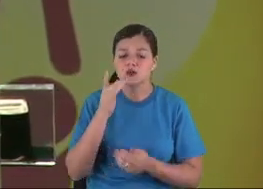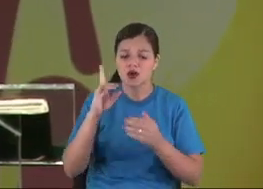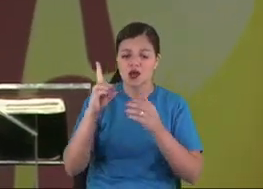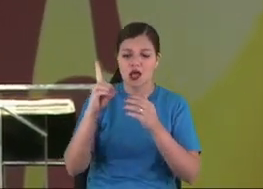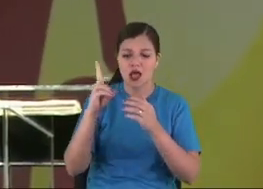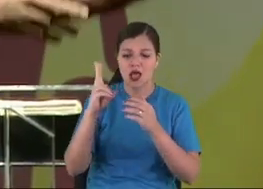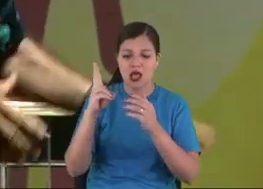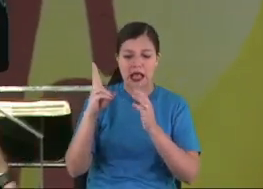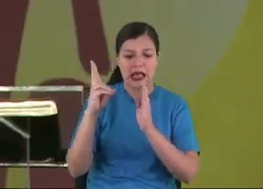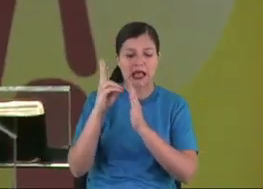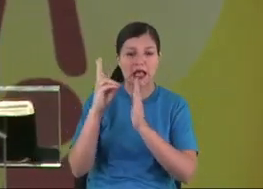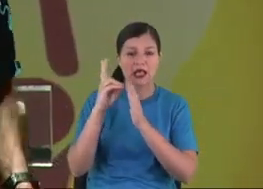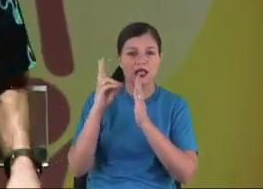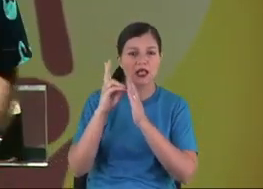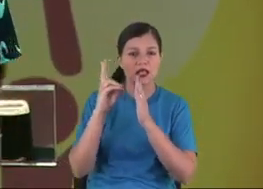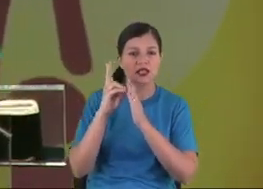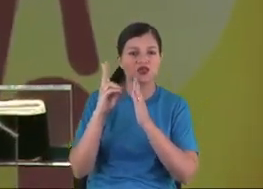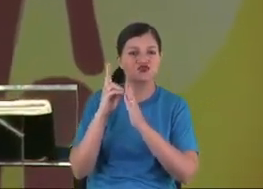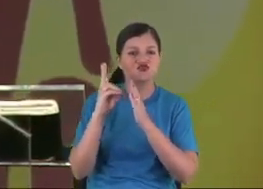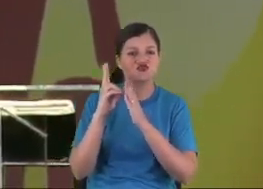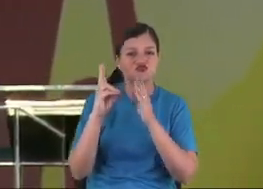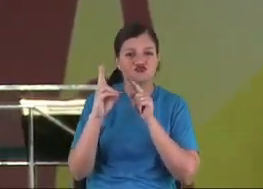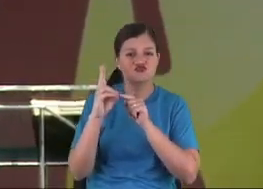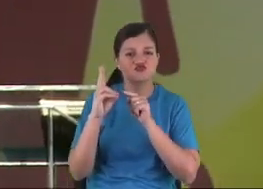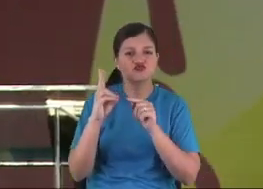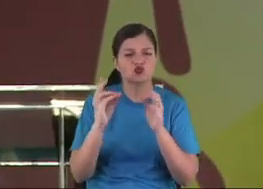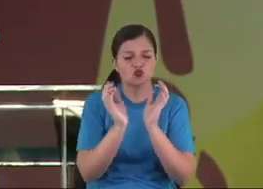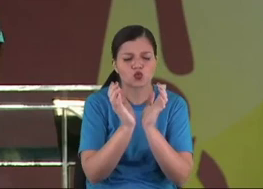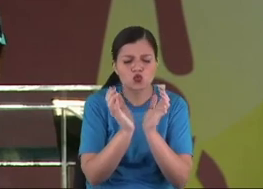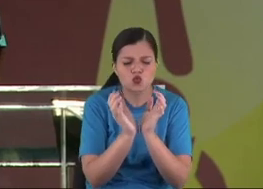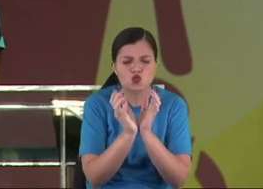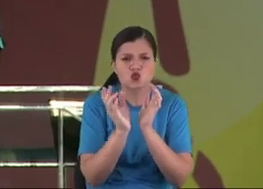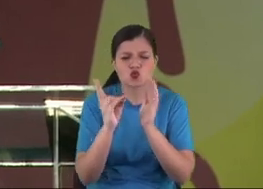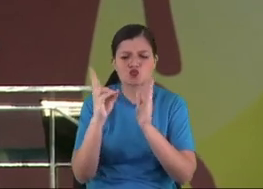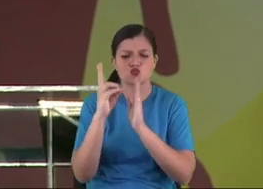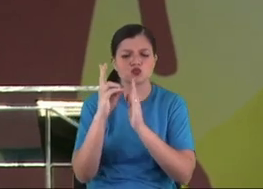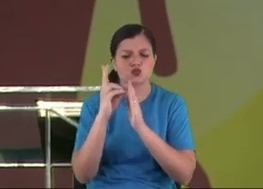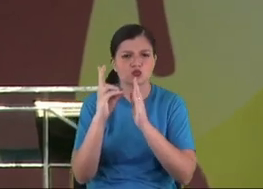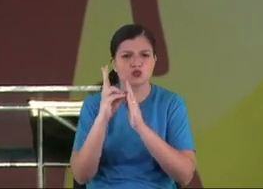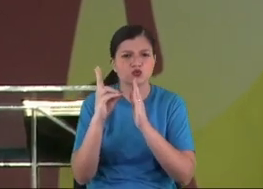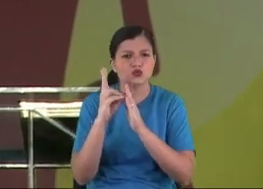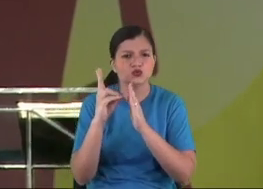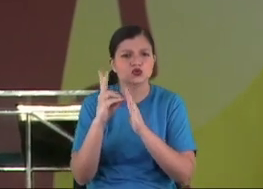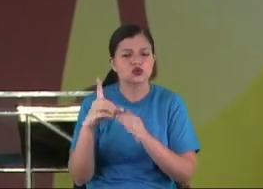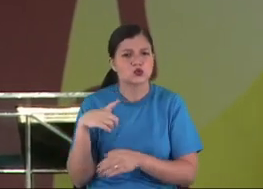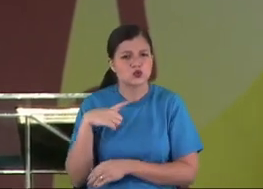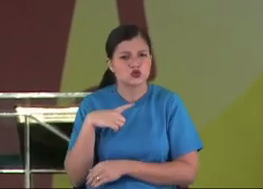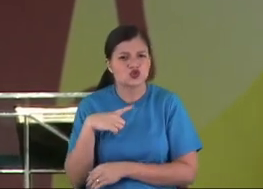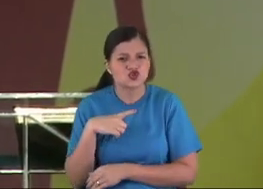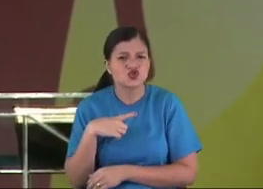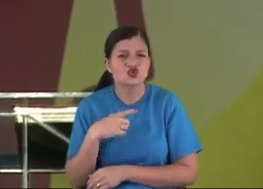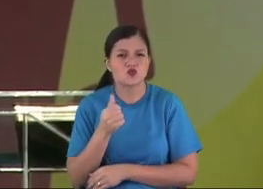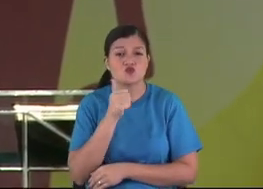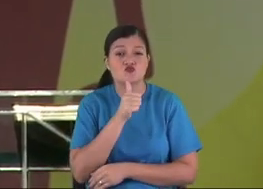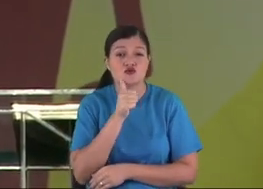fazer filho e depois matavam os homens, ou expulsavam da sua comunidade.